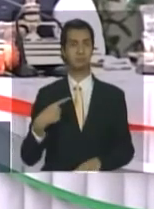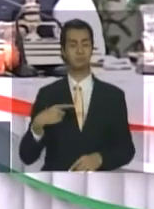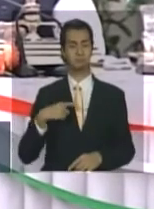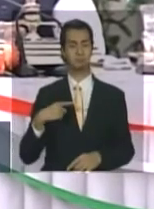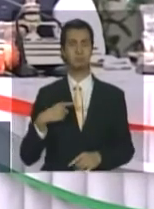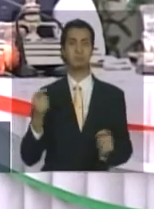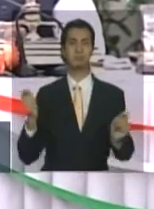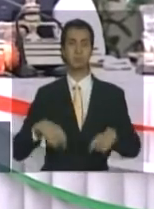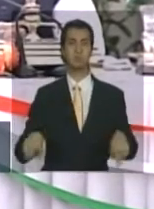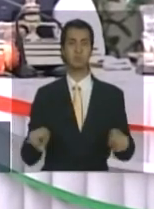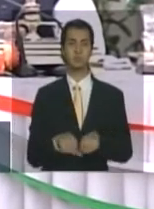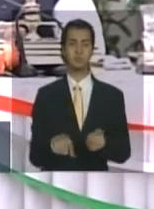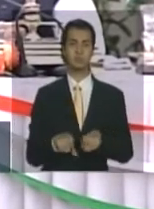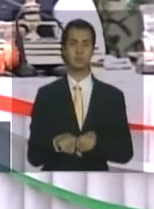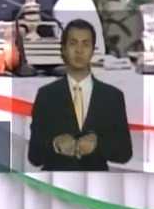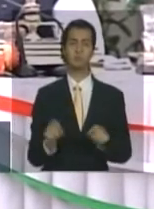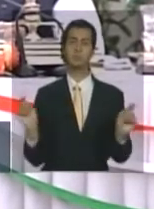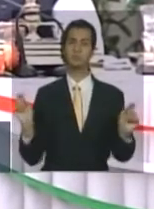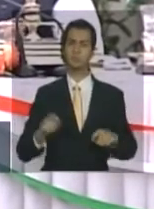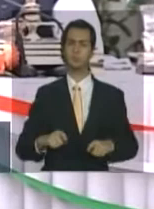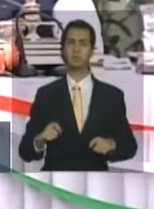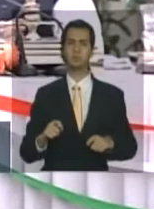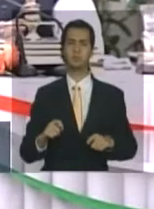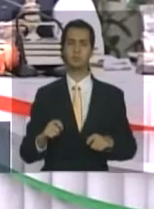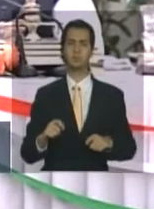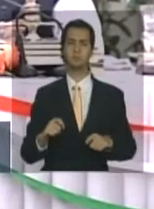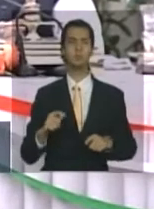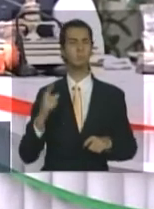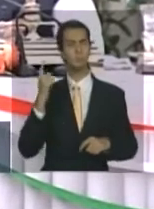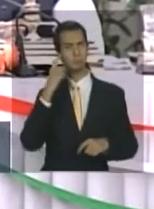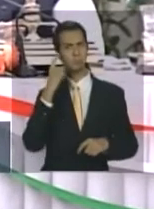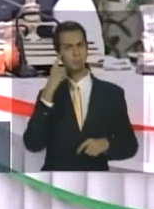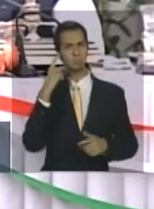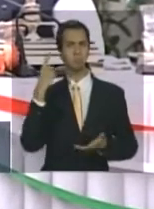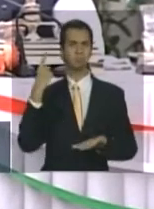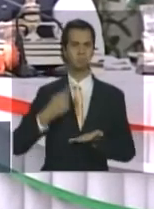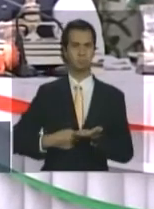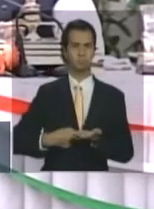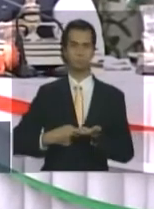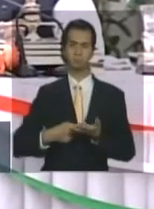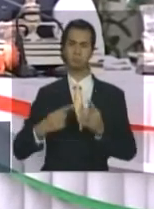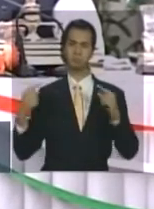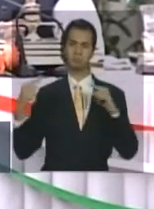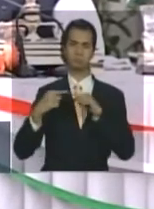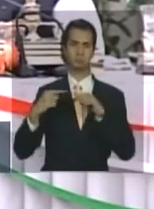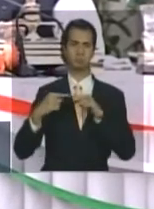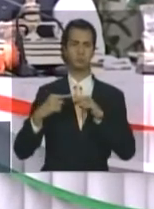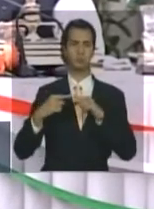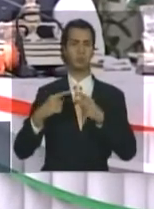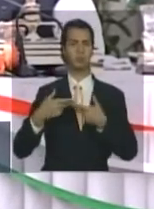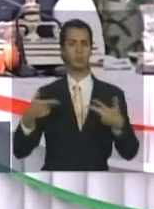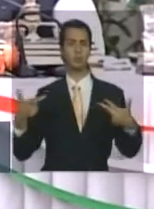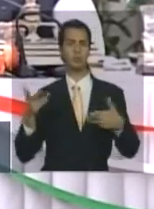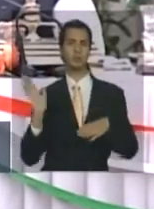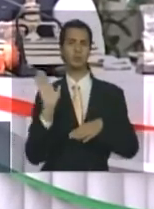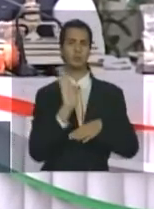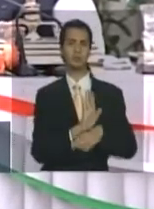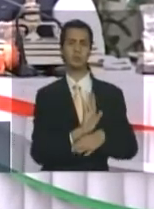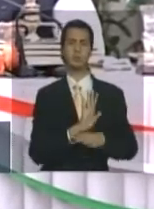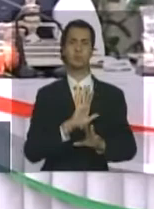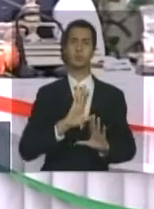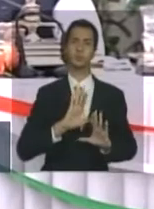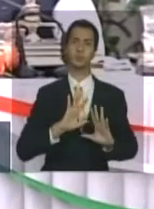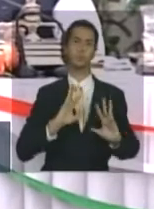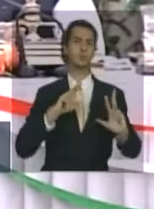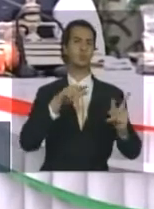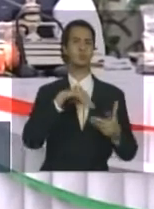pela capacidade conjunta de articulação de posições sobre questões fundamentais para o futuro da humanidade.